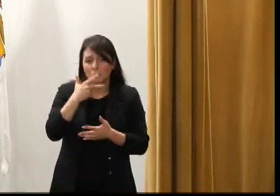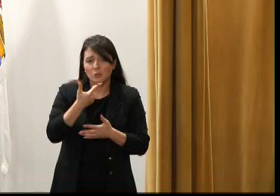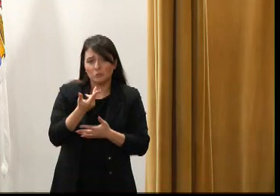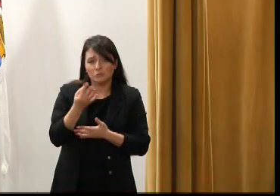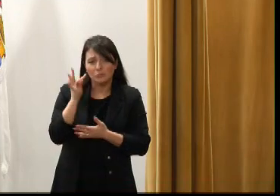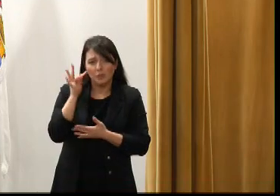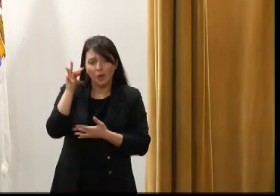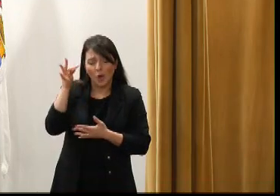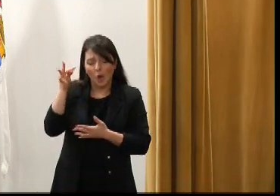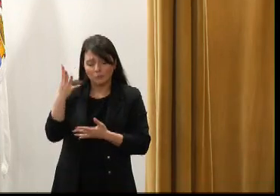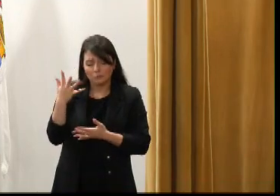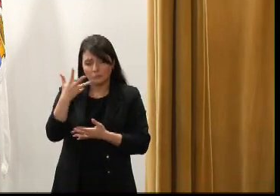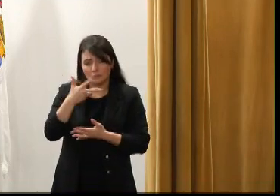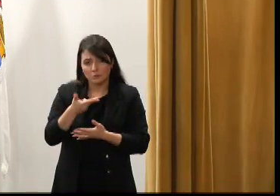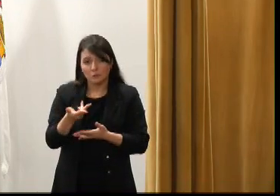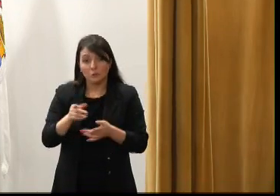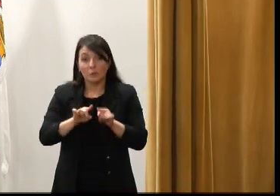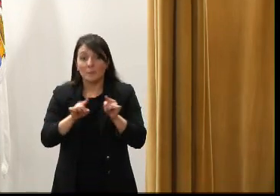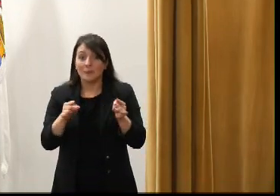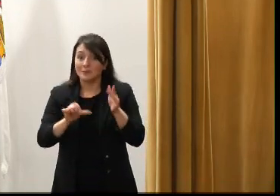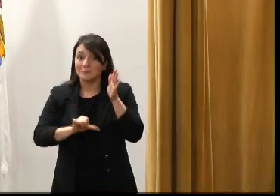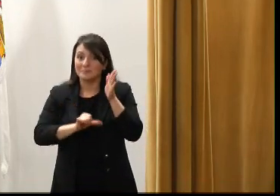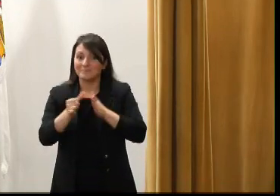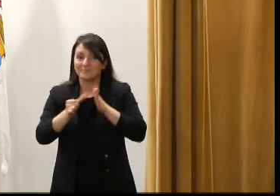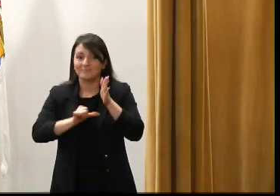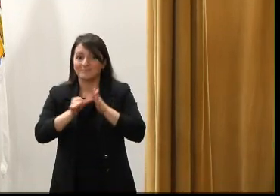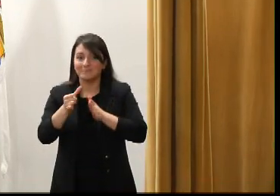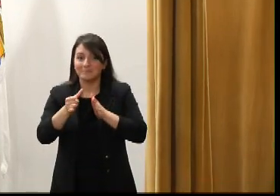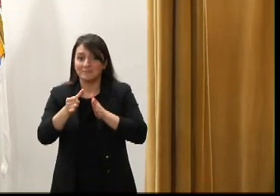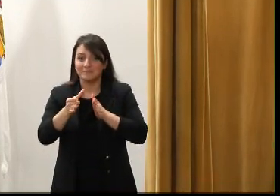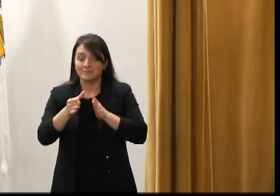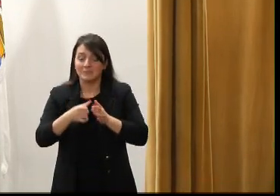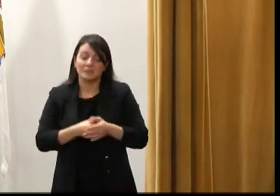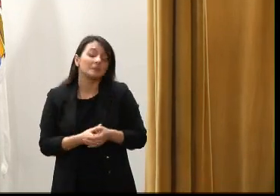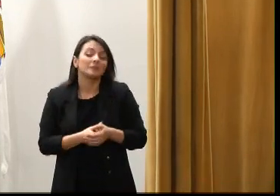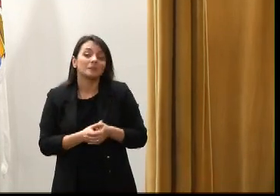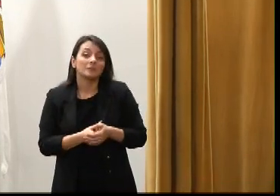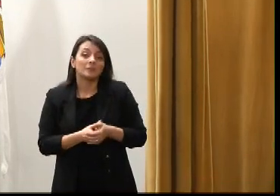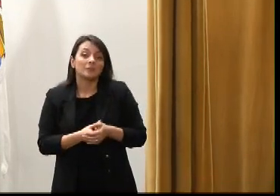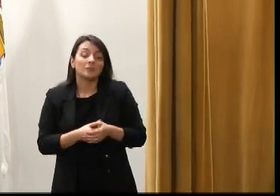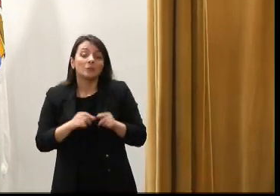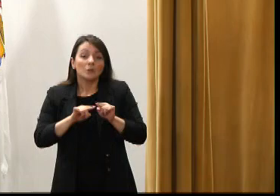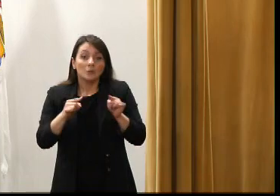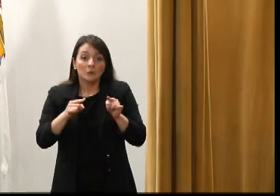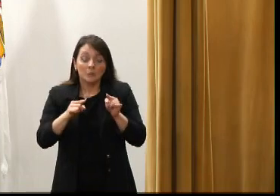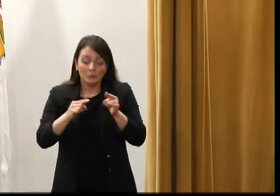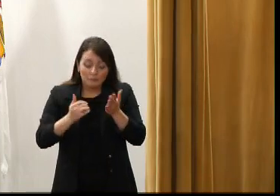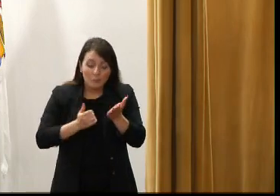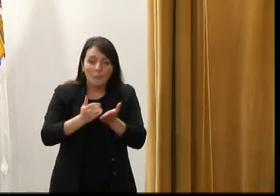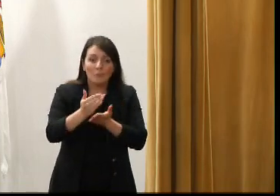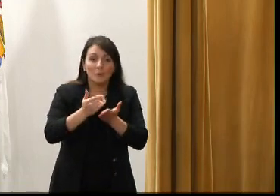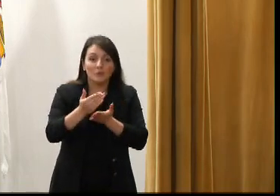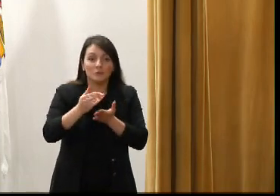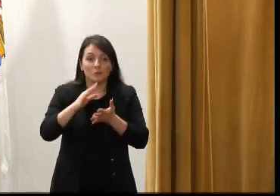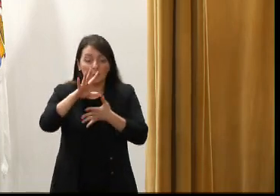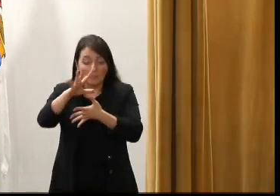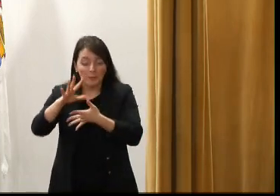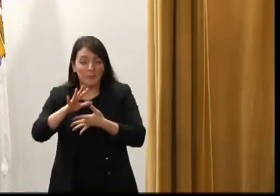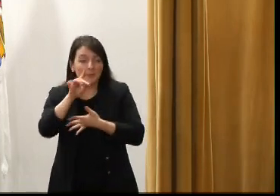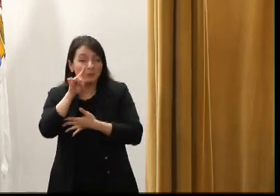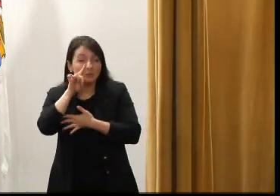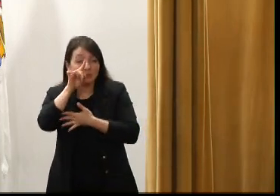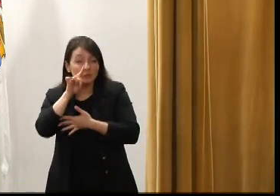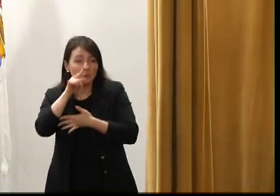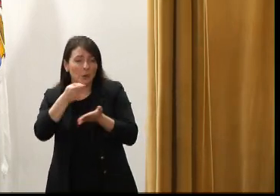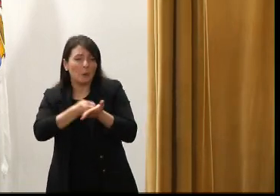teoricamente, mas é o primeiro passo. Quando eu estabeleço um mapa de risco, ele não é uma obrigação